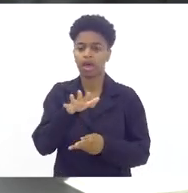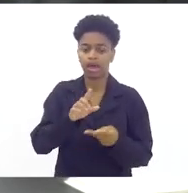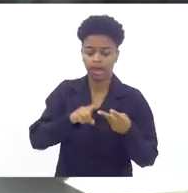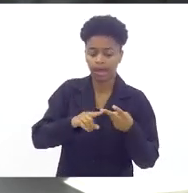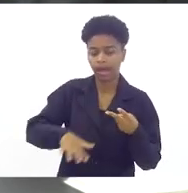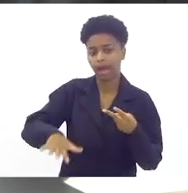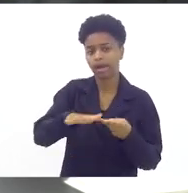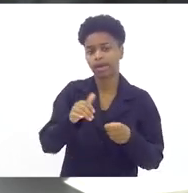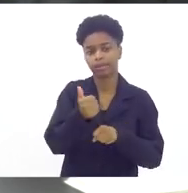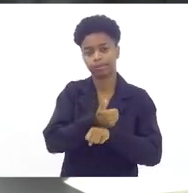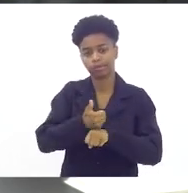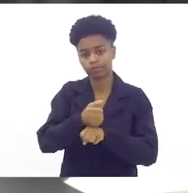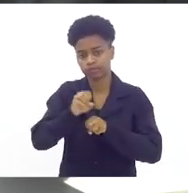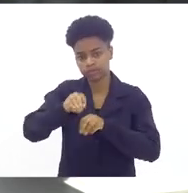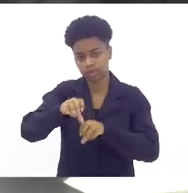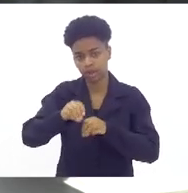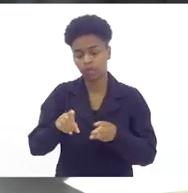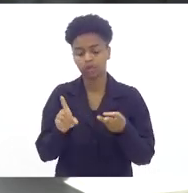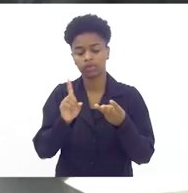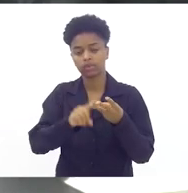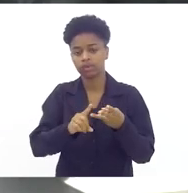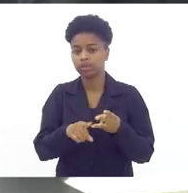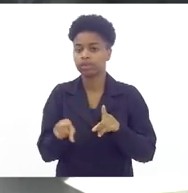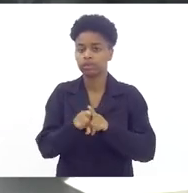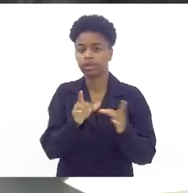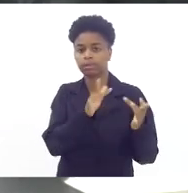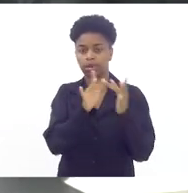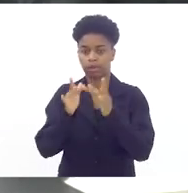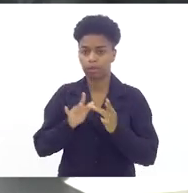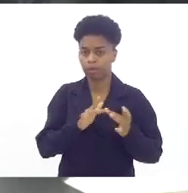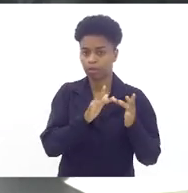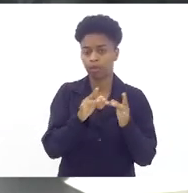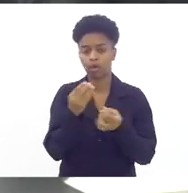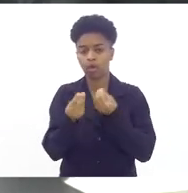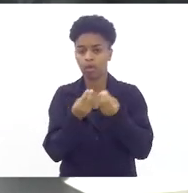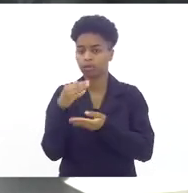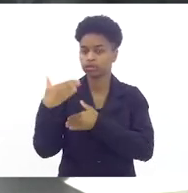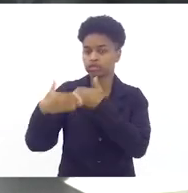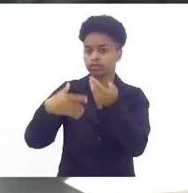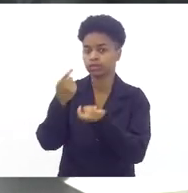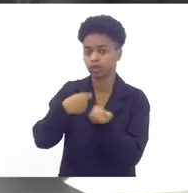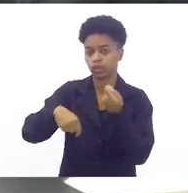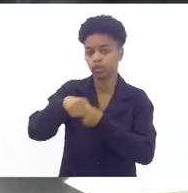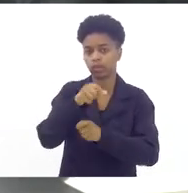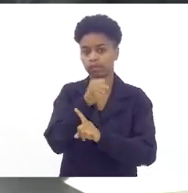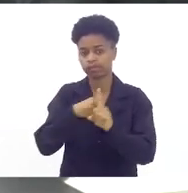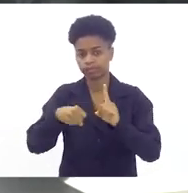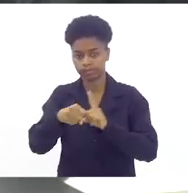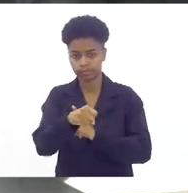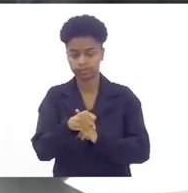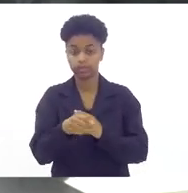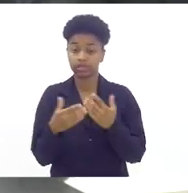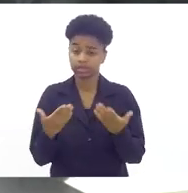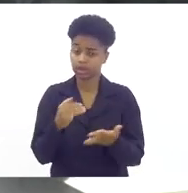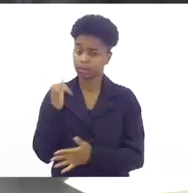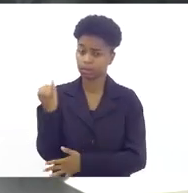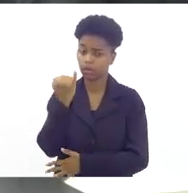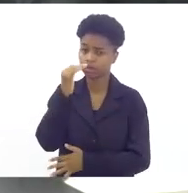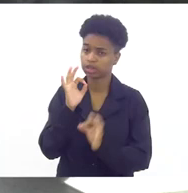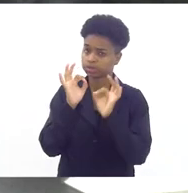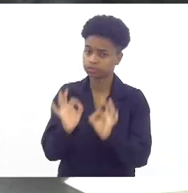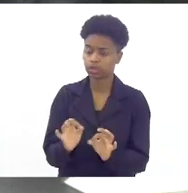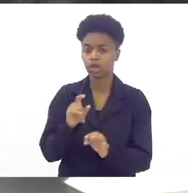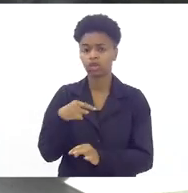formação profissional que passa pela sua articulação com os arranjos de desenvolvimento econômico e social então é muito importante